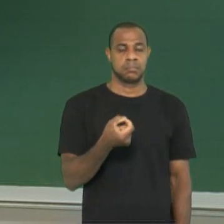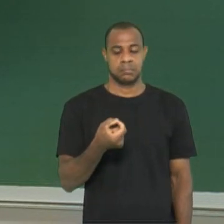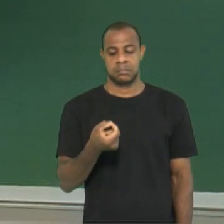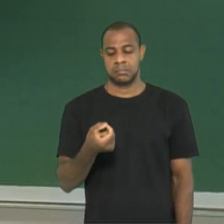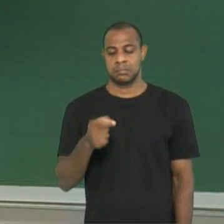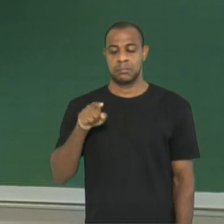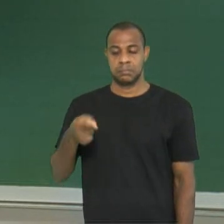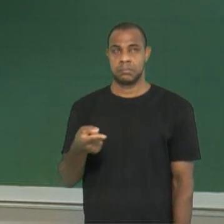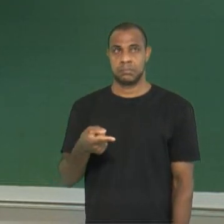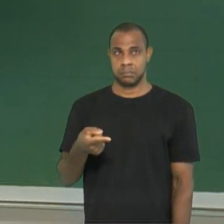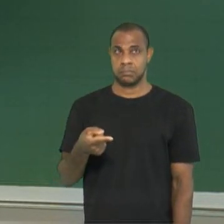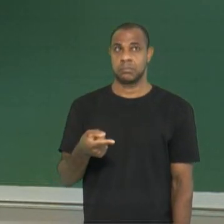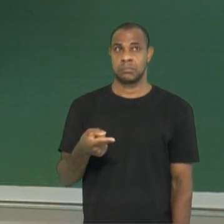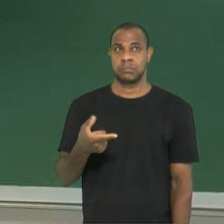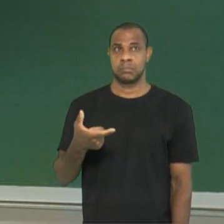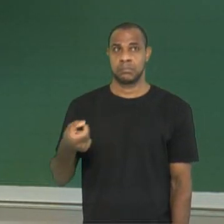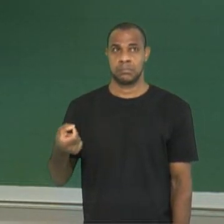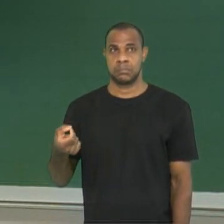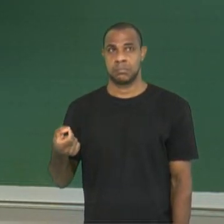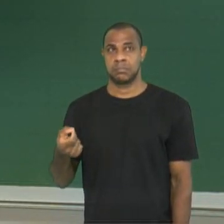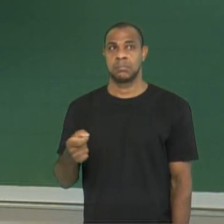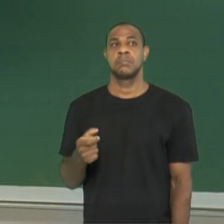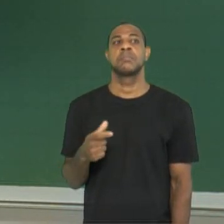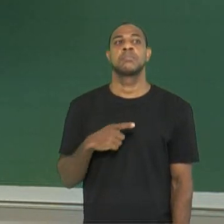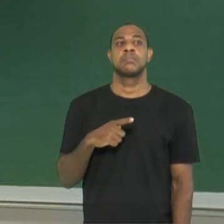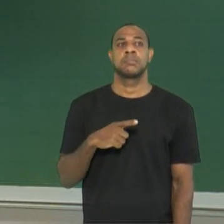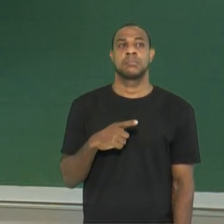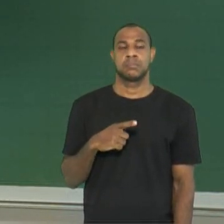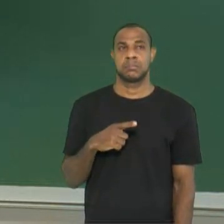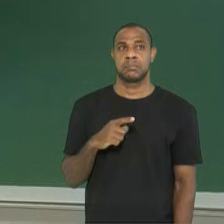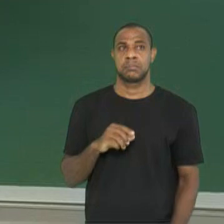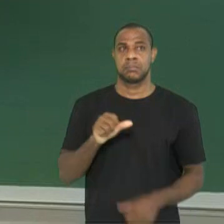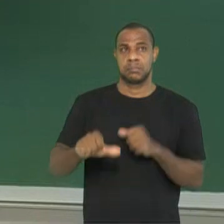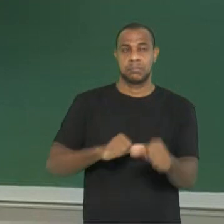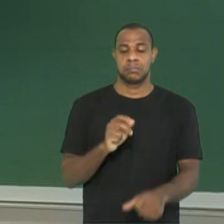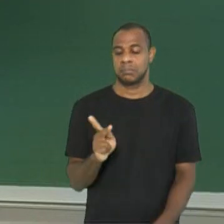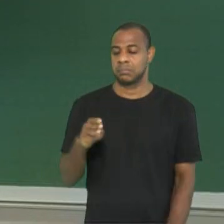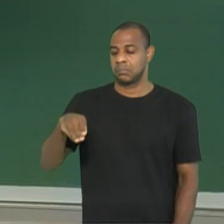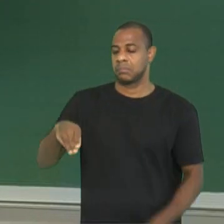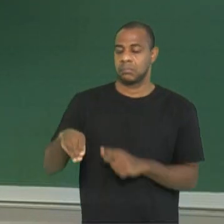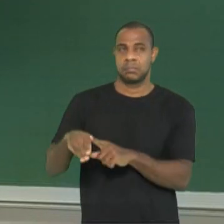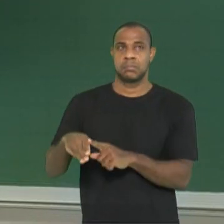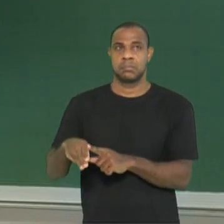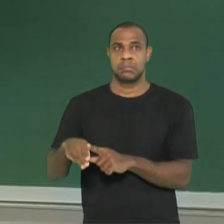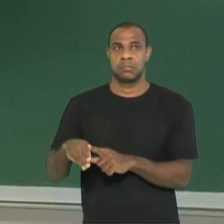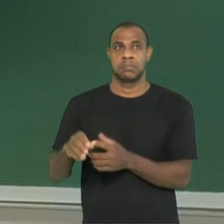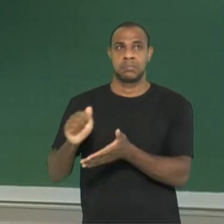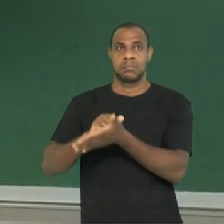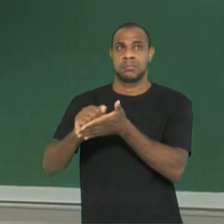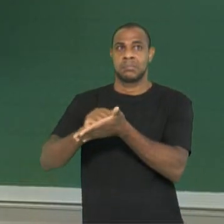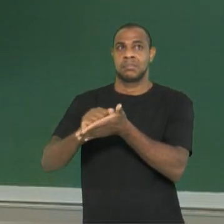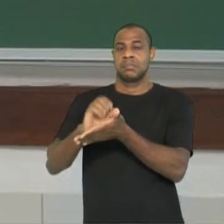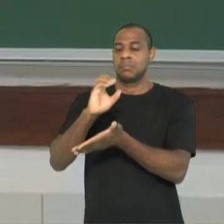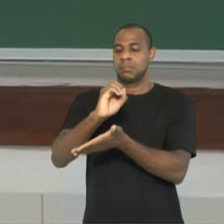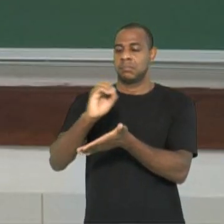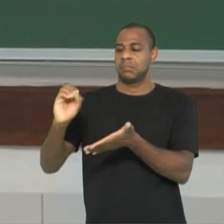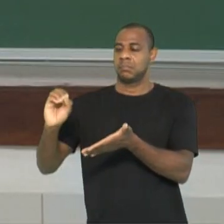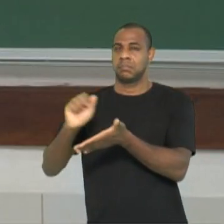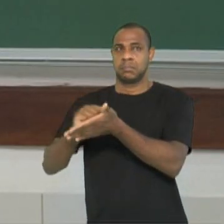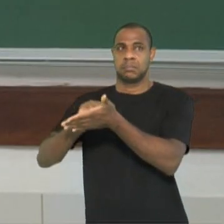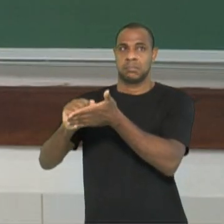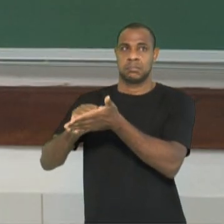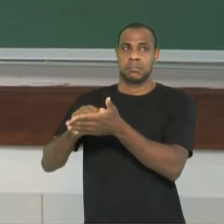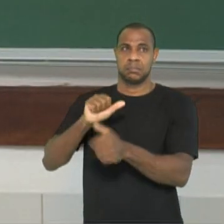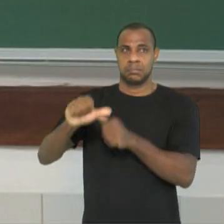centímetros em quilômetros, nós eliminamos os 5 zeros. E aí nós vamos ter 2 quilômetros na realidade. Essa